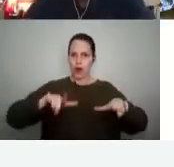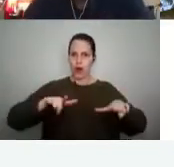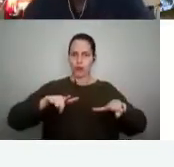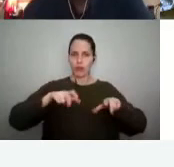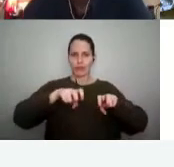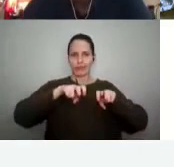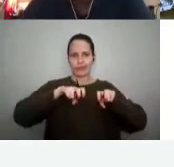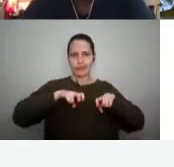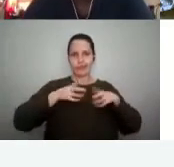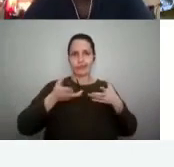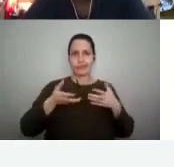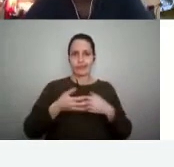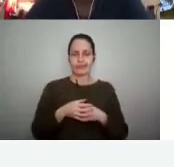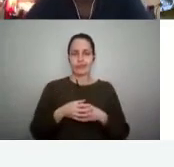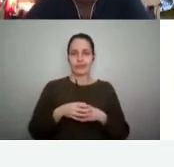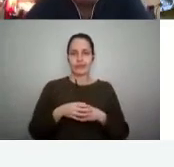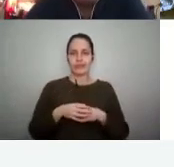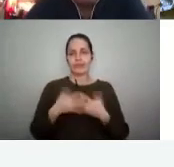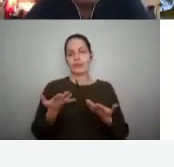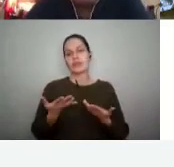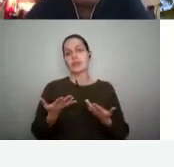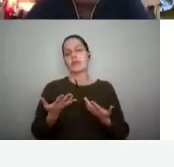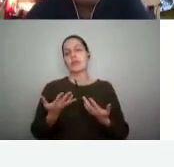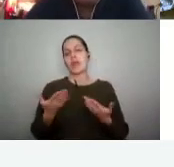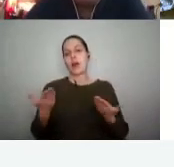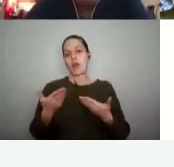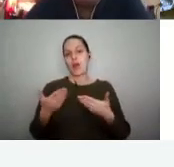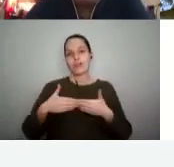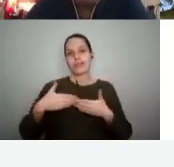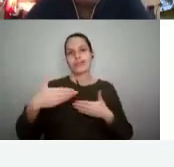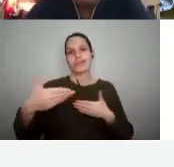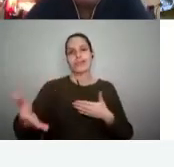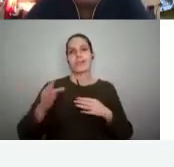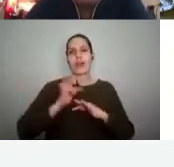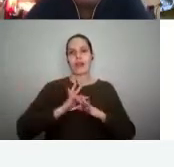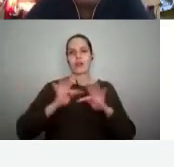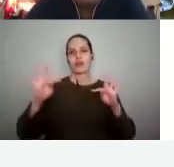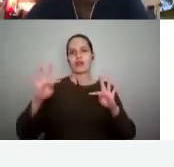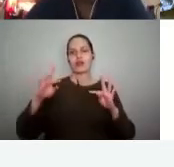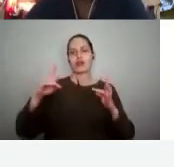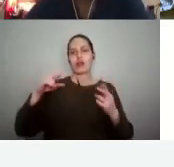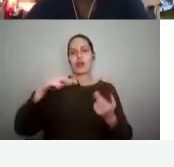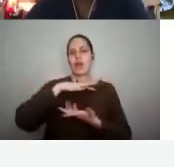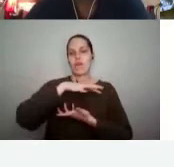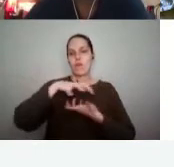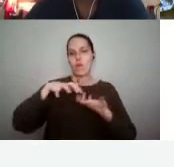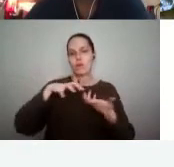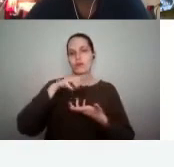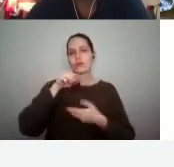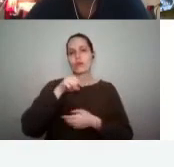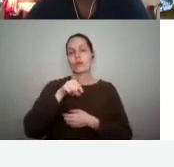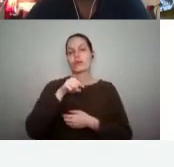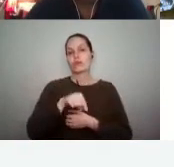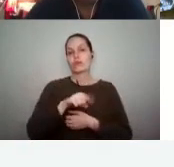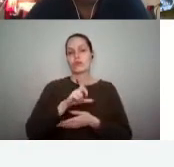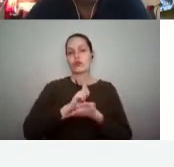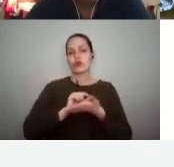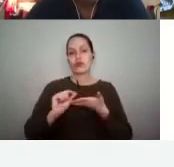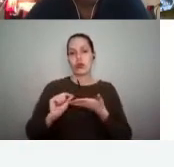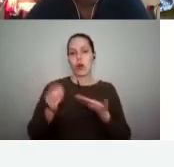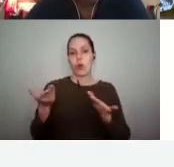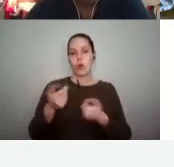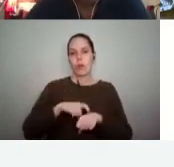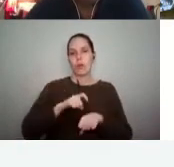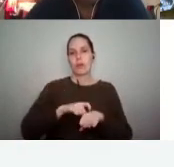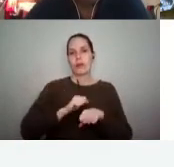revolução digital, e eu acho que quase como nunca a gente está sentindo isso, né, nesse momento da pandemia, e não é à toa que estamos